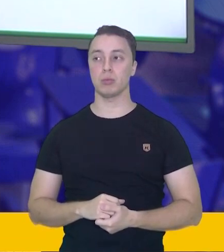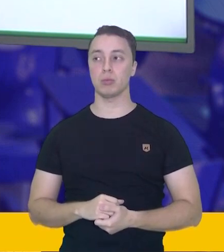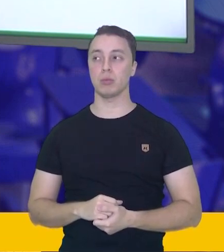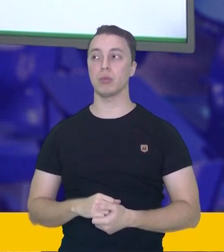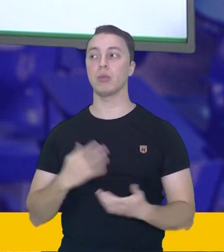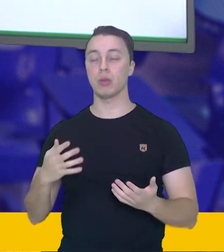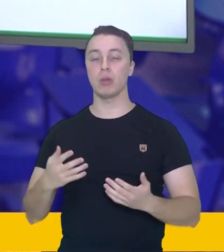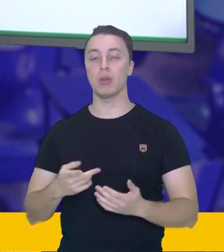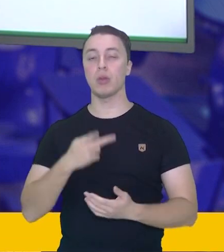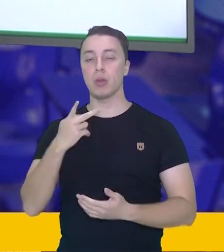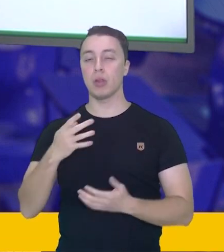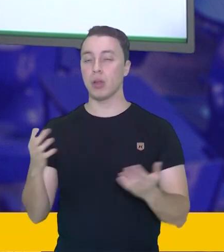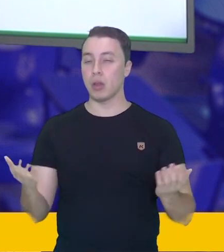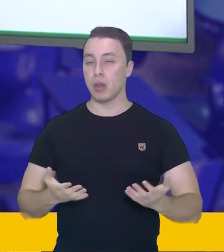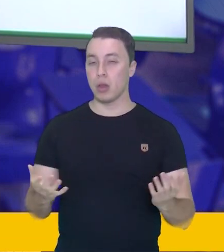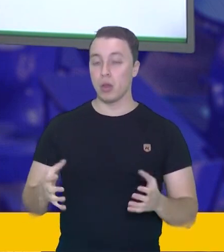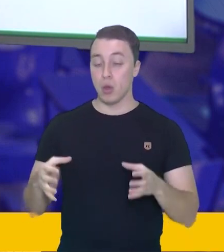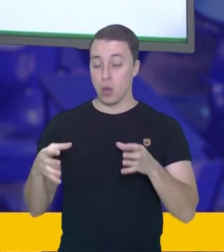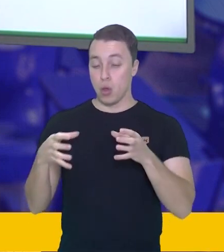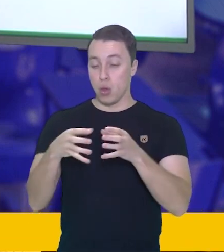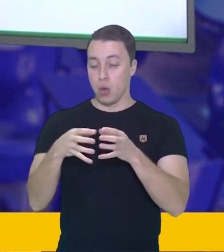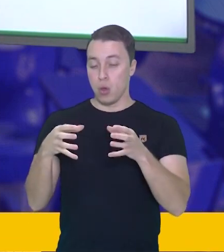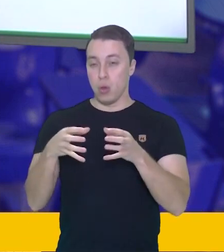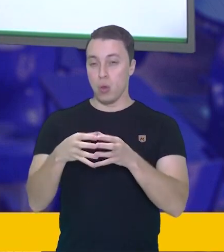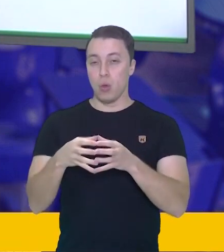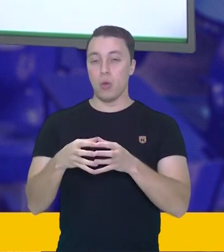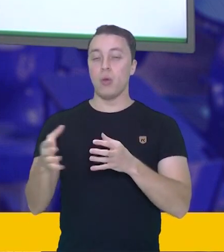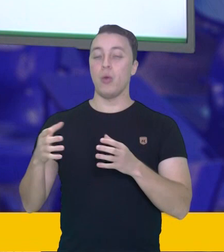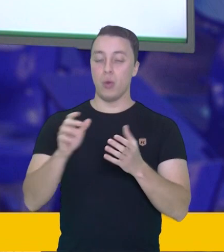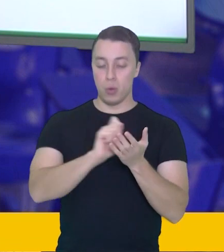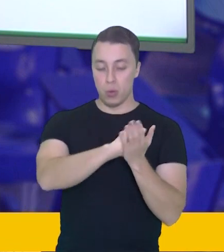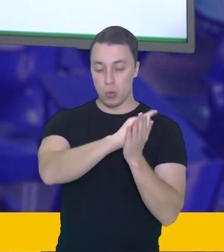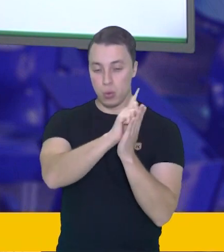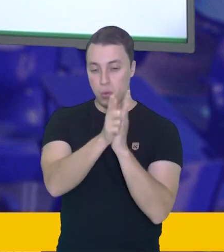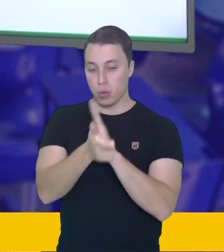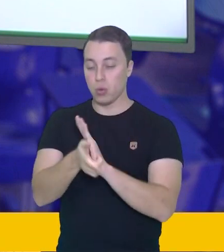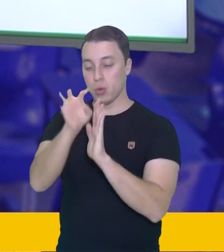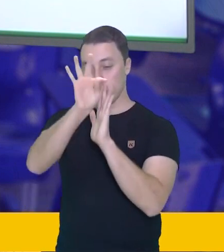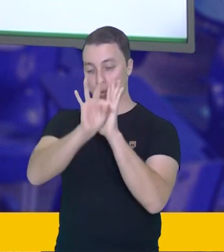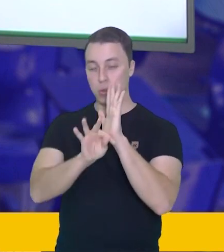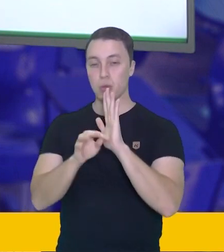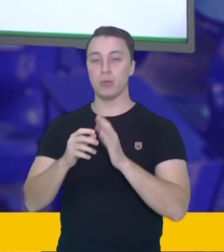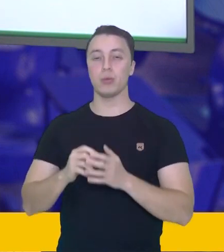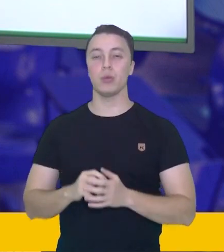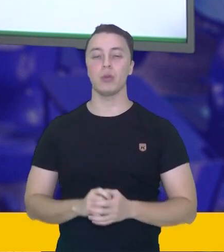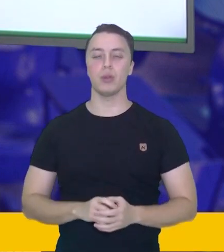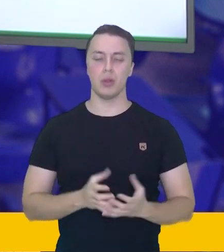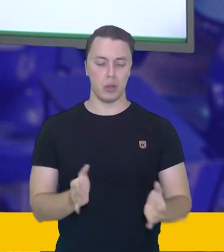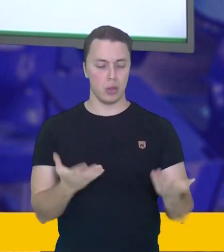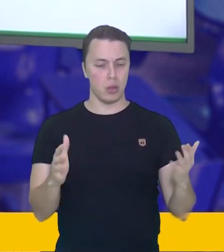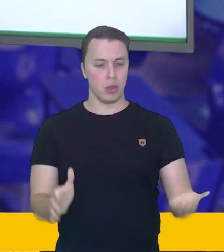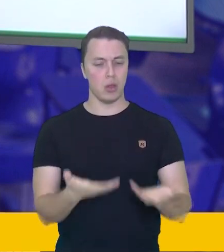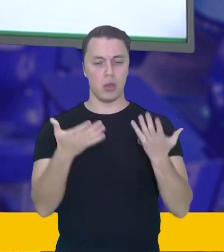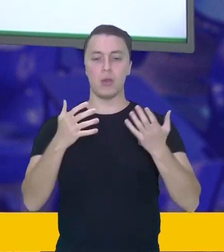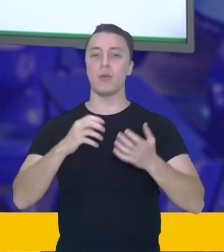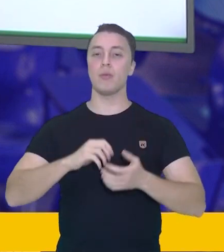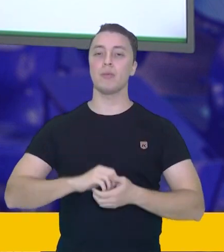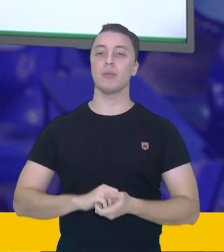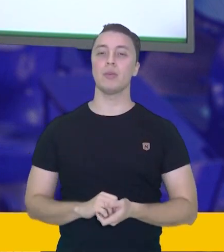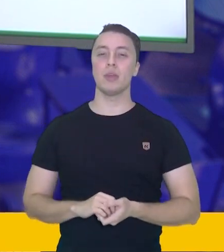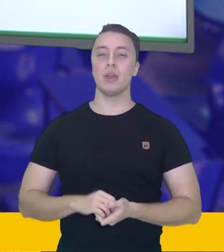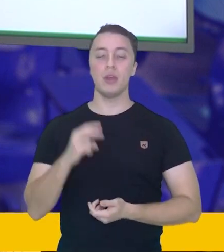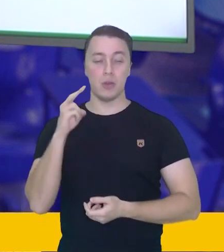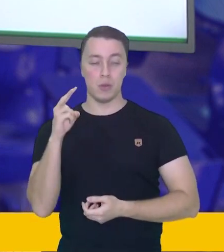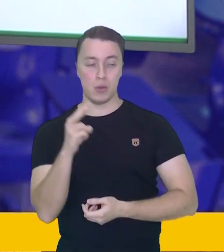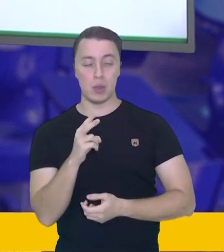Vamos falar agora sobre o gênero textual campanha comunitária. Como nós vimos na aula passada, cada